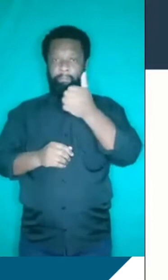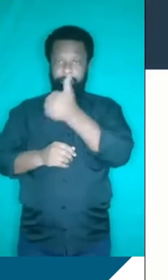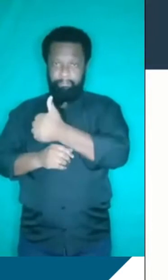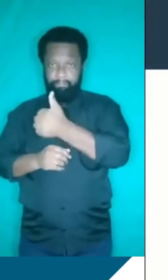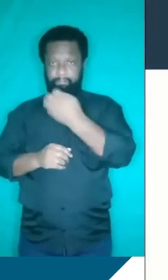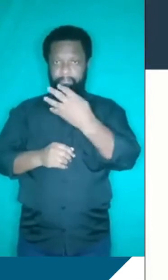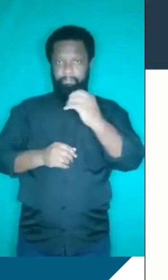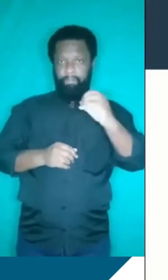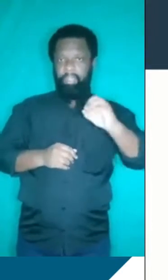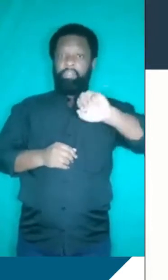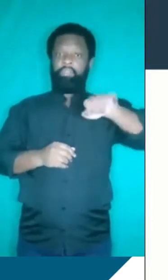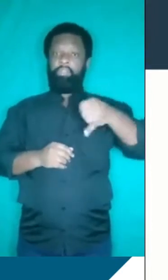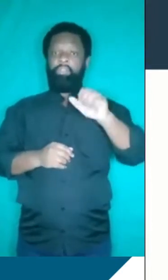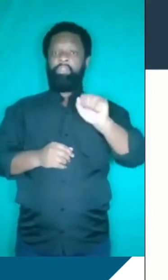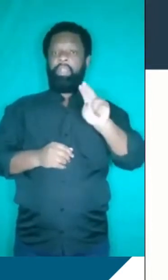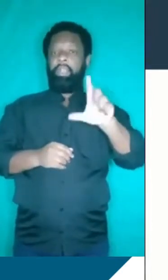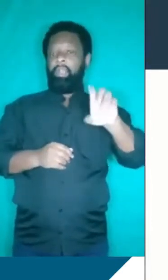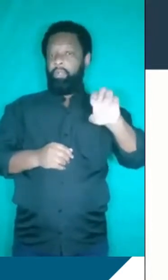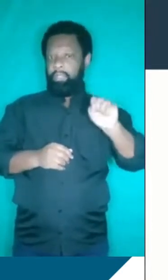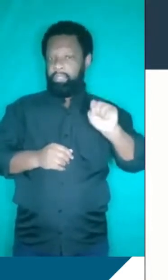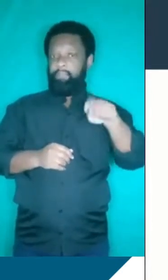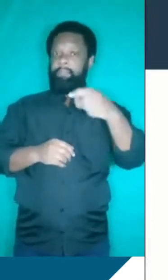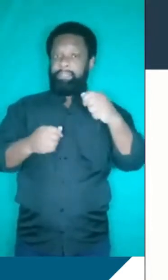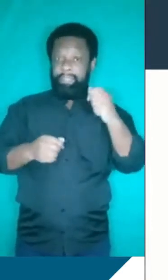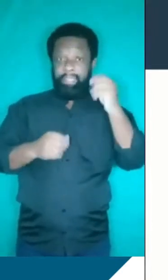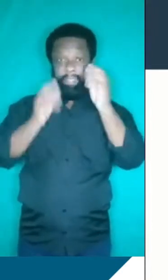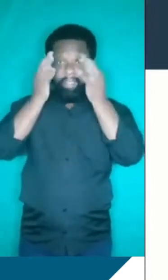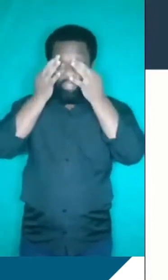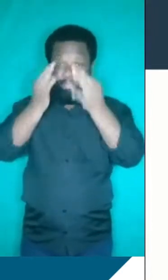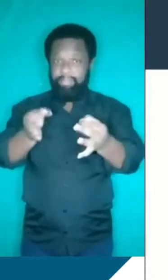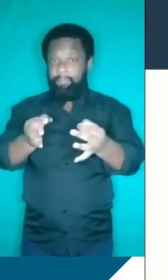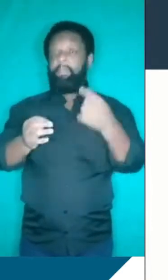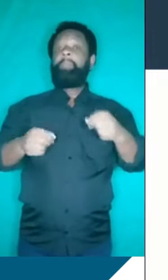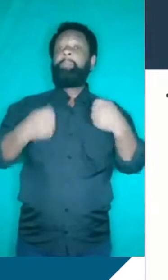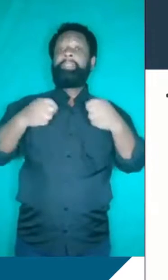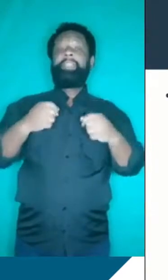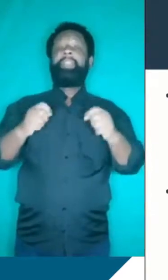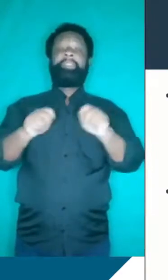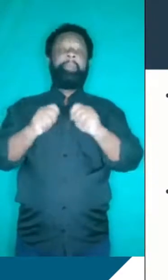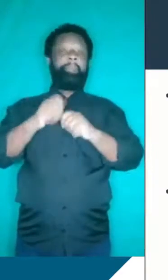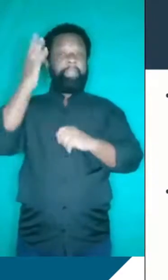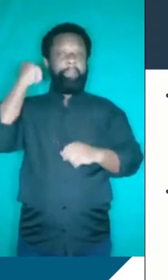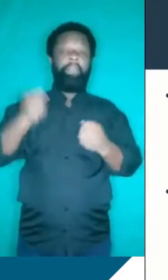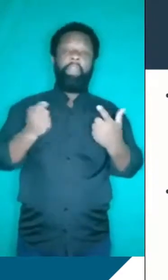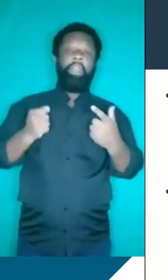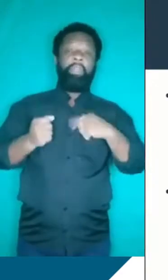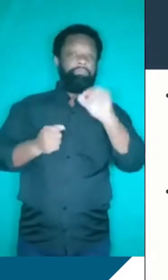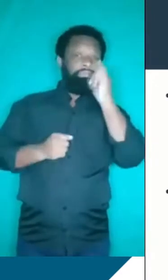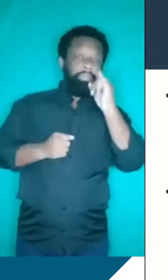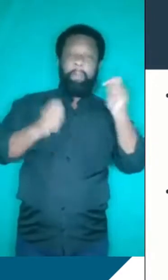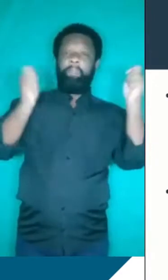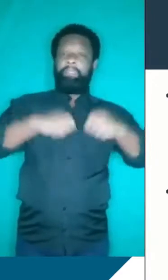bem? Então é isso que eu quero que vocês observem. É isso, nesse ponto que vocês precisam falar sobre energia